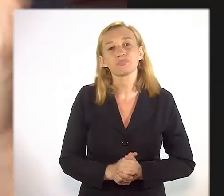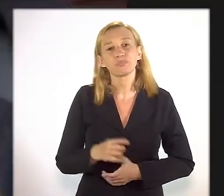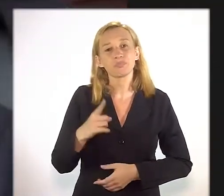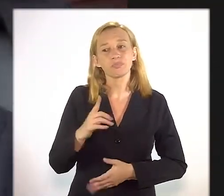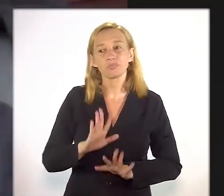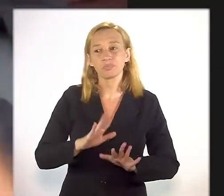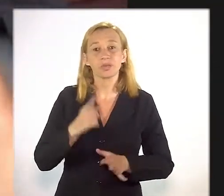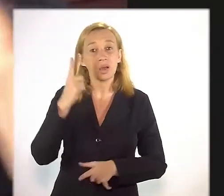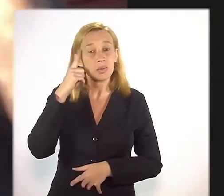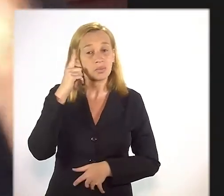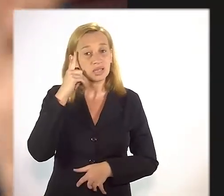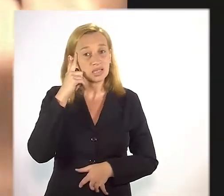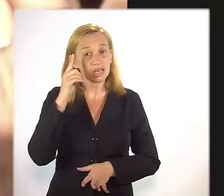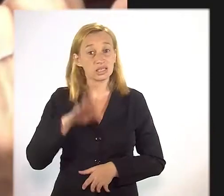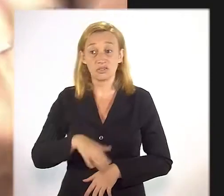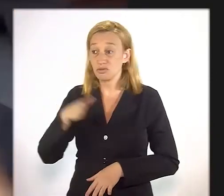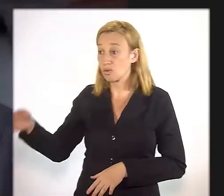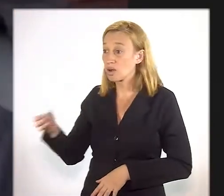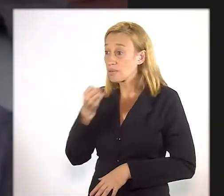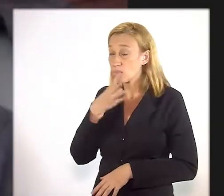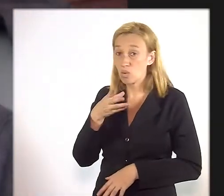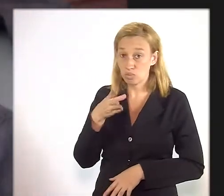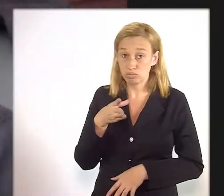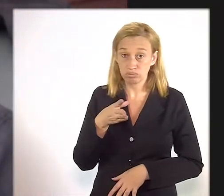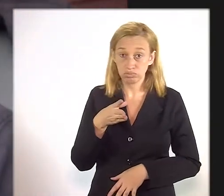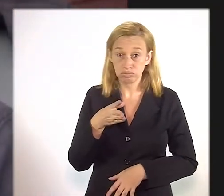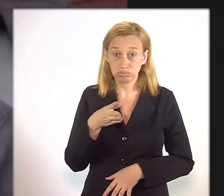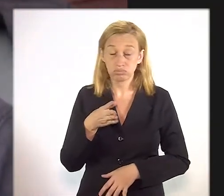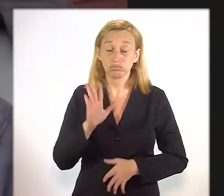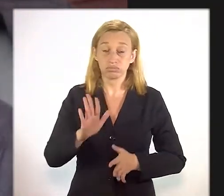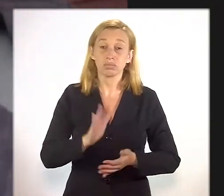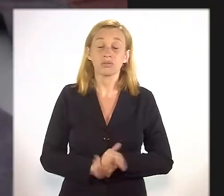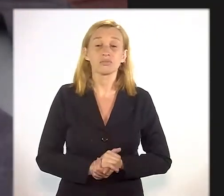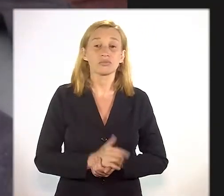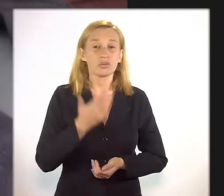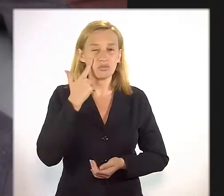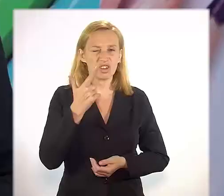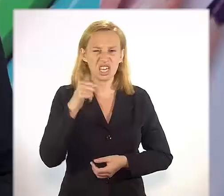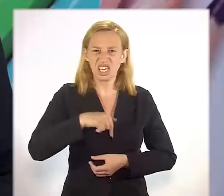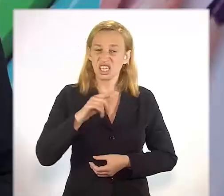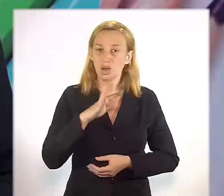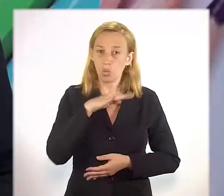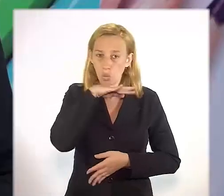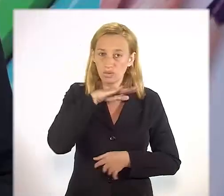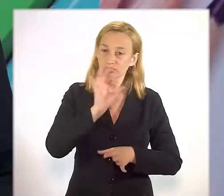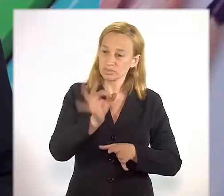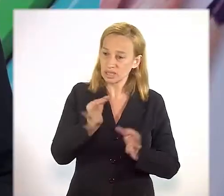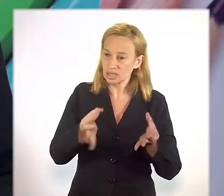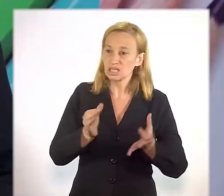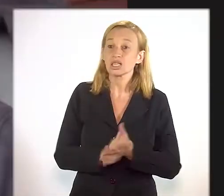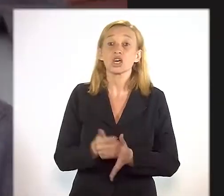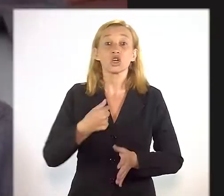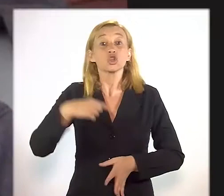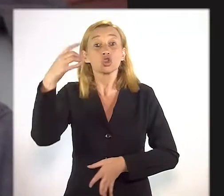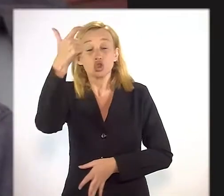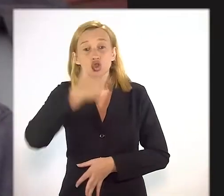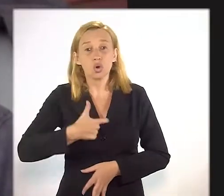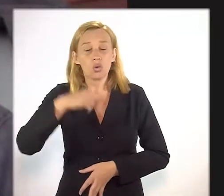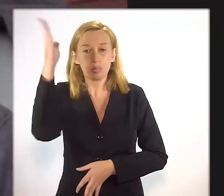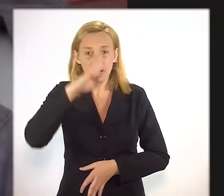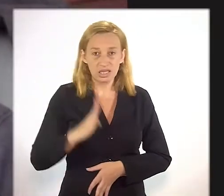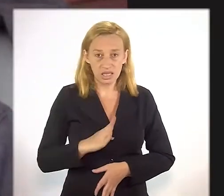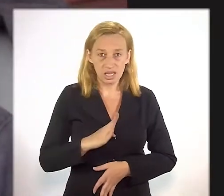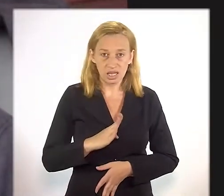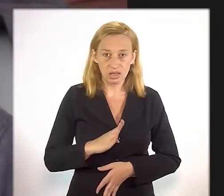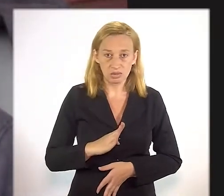vira-lata. Pensa que o que está lá fora é que é bom, que há dentro não presta. Estão completamente enganados. Certíssimo, certíssimo. O professor brasileiro